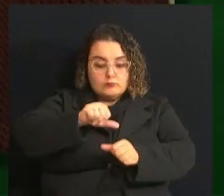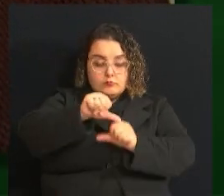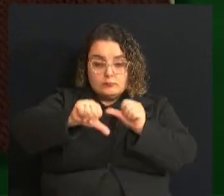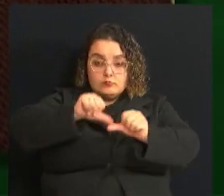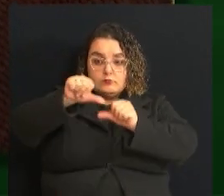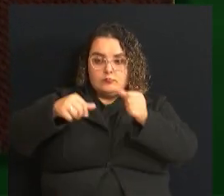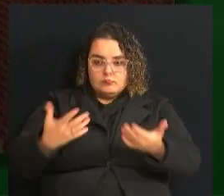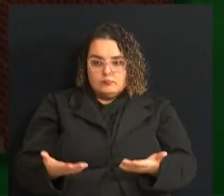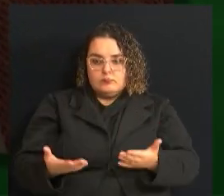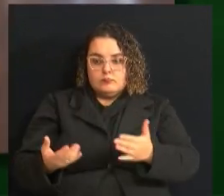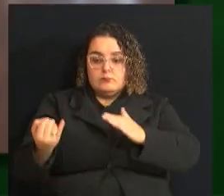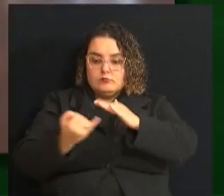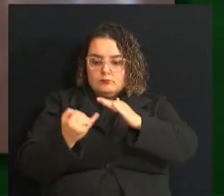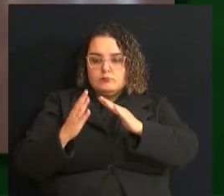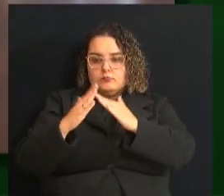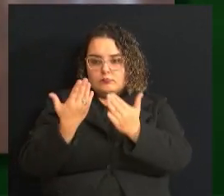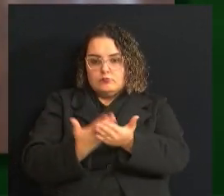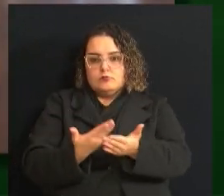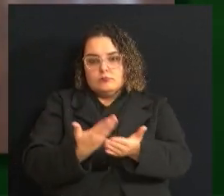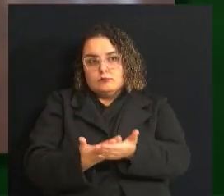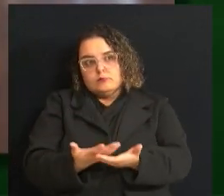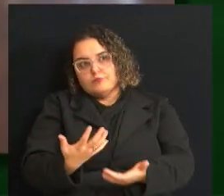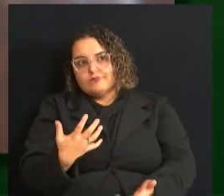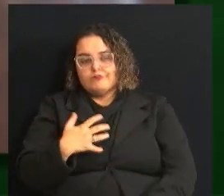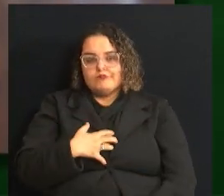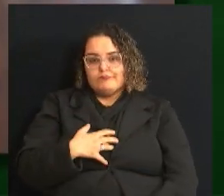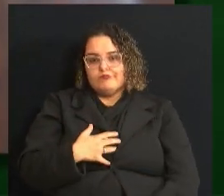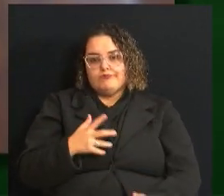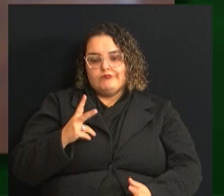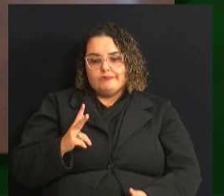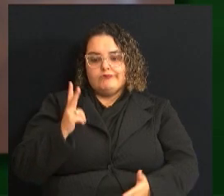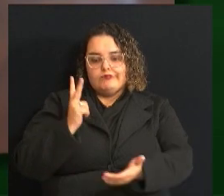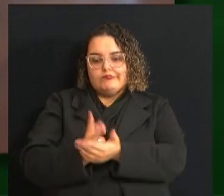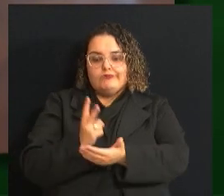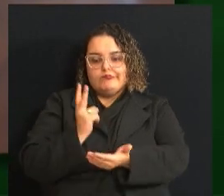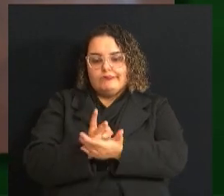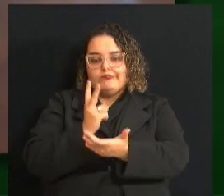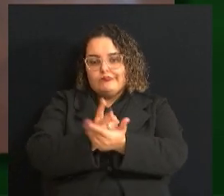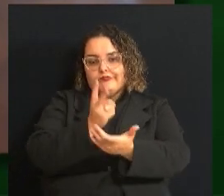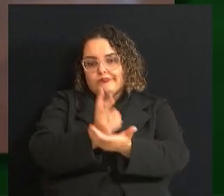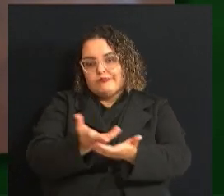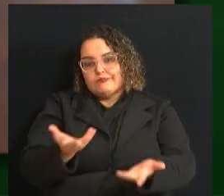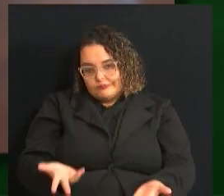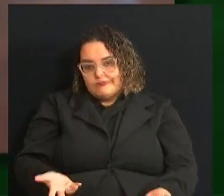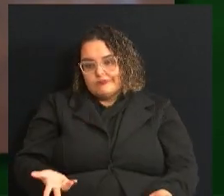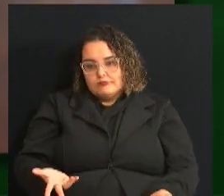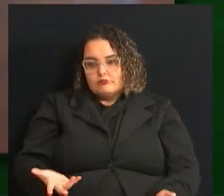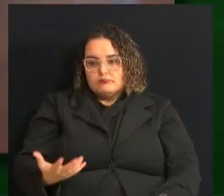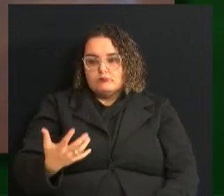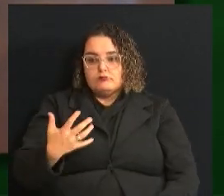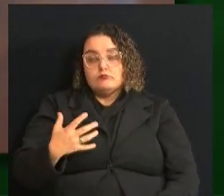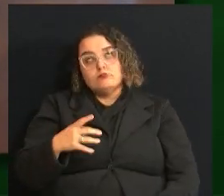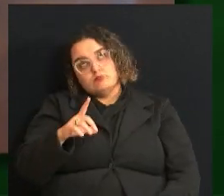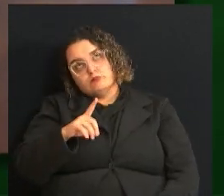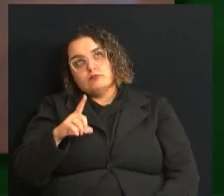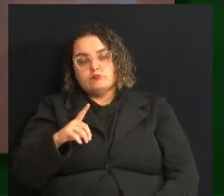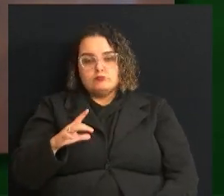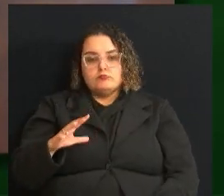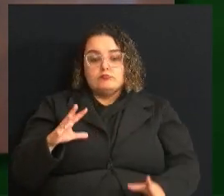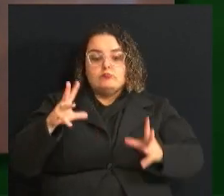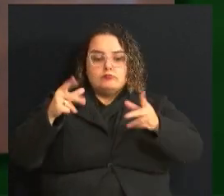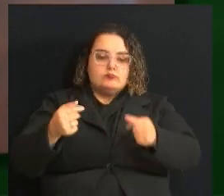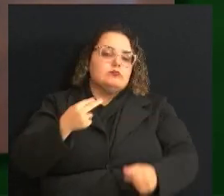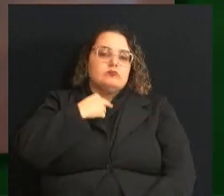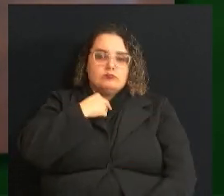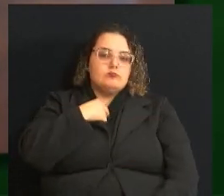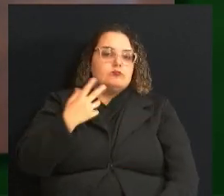a instituição escolar, de uma certa forma, não muda. Né? Então, a gente tem de uma maneira muito geral, né? Não podemos generalizar, mas de